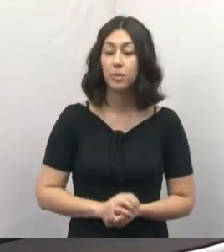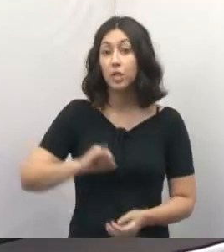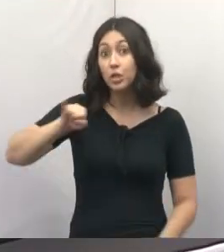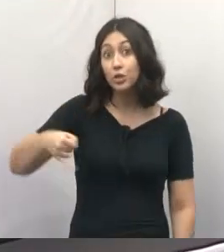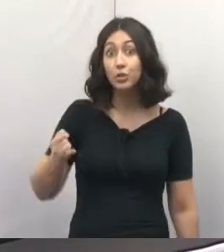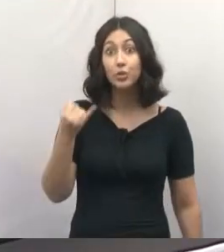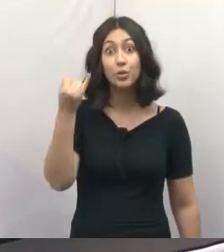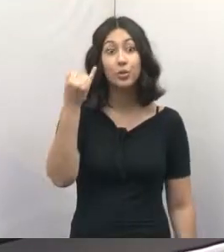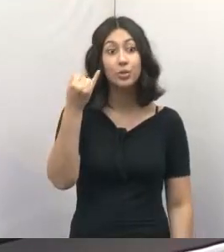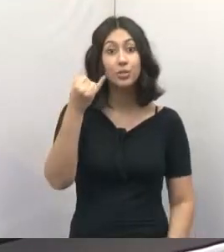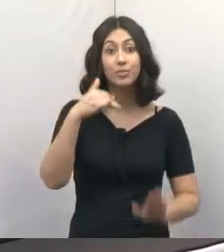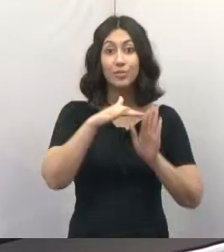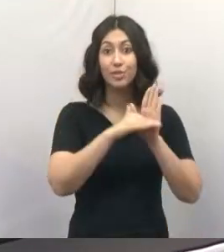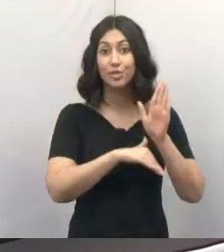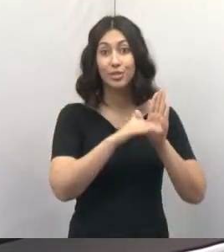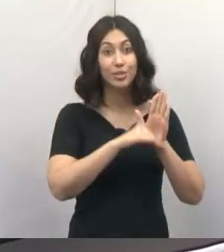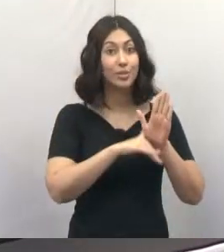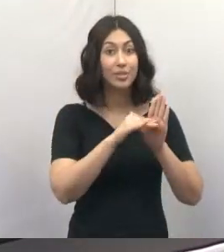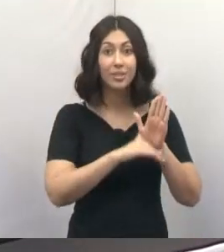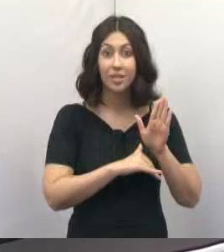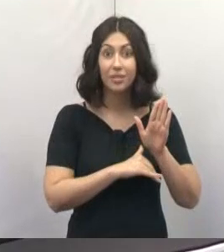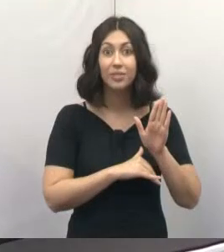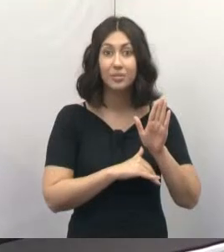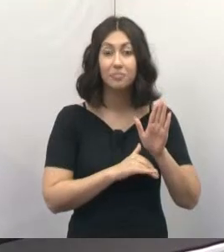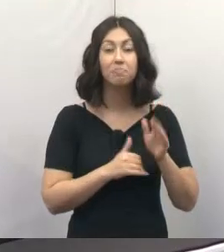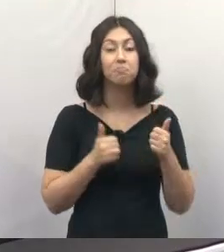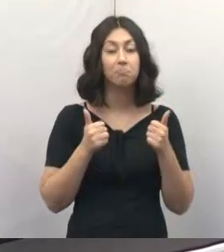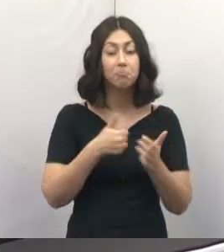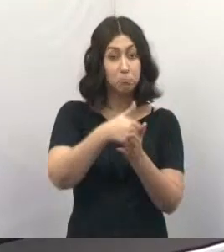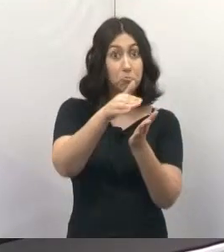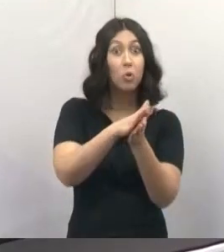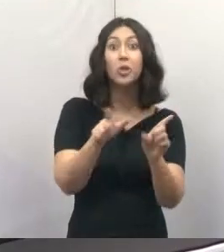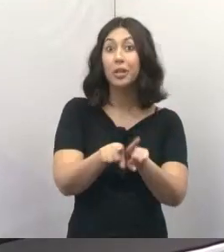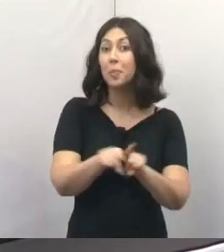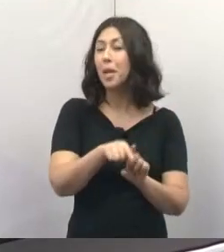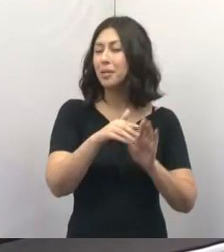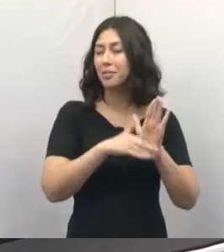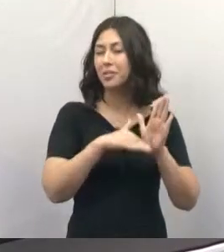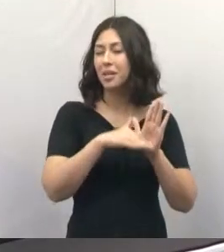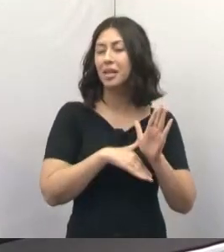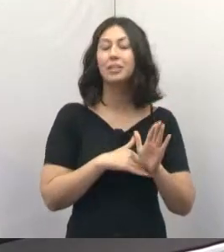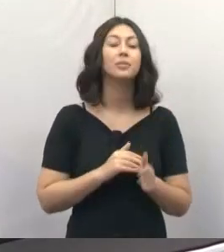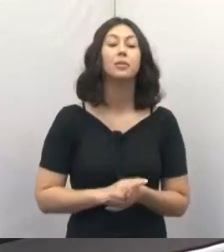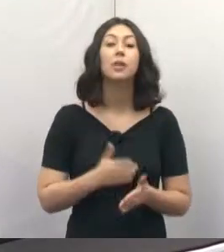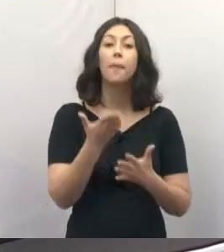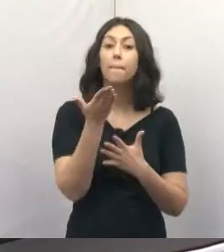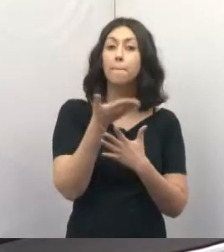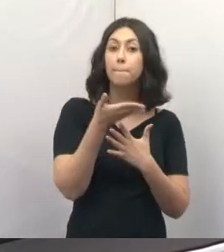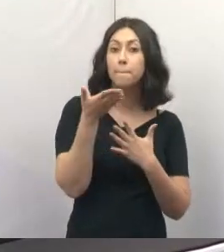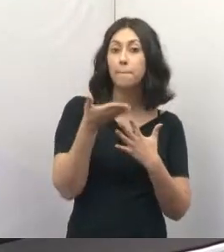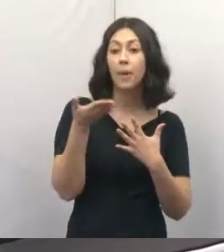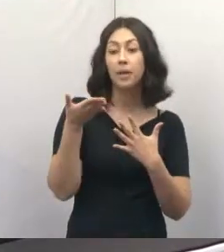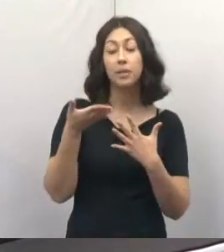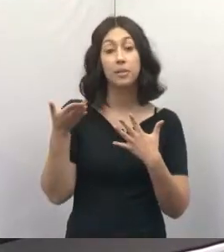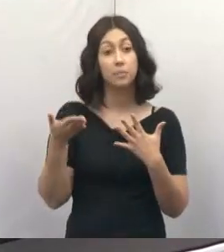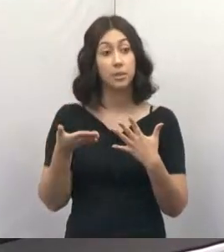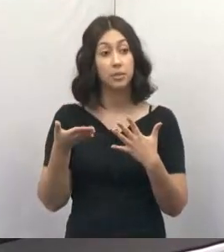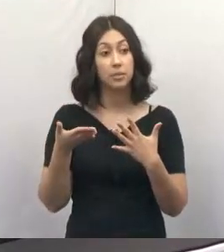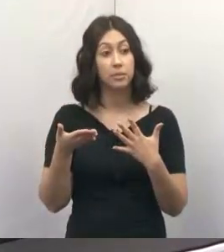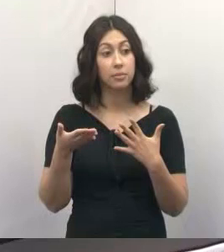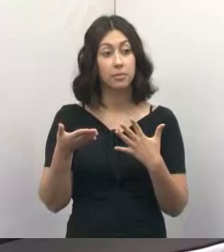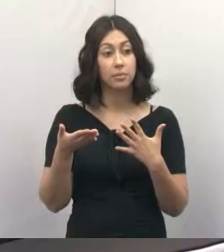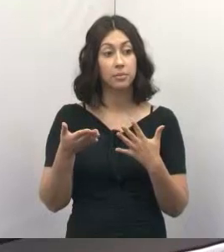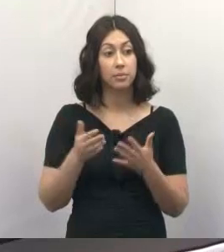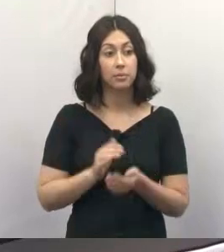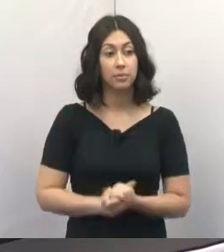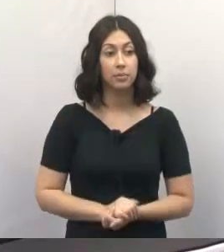juros de até 99% de desconto, juros e multas. Então, vale a pena. E o parcelamento pode chegar